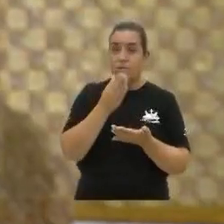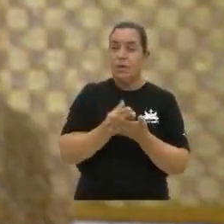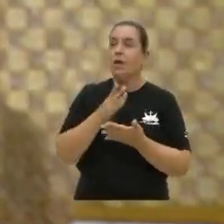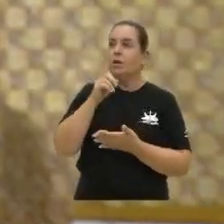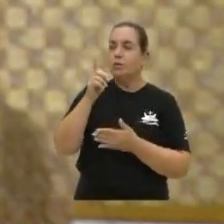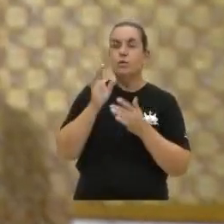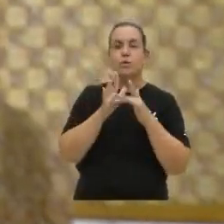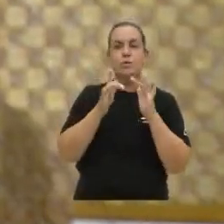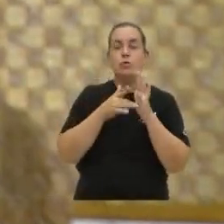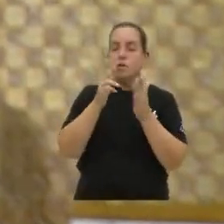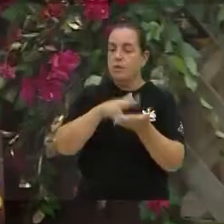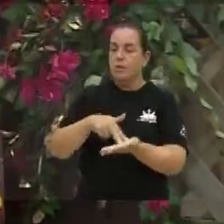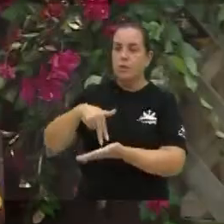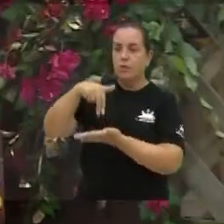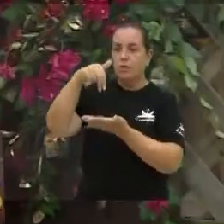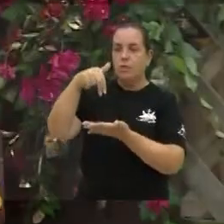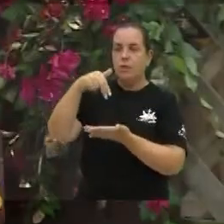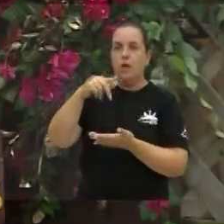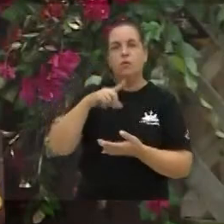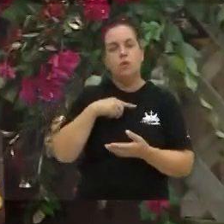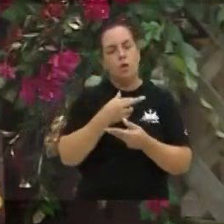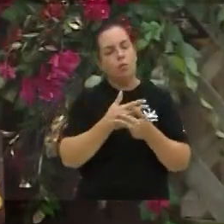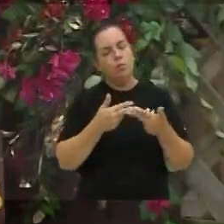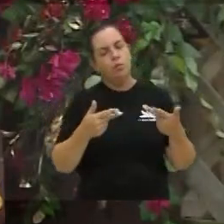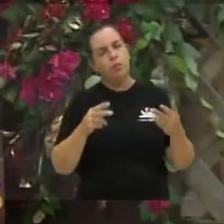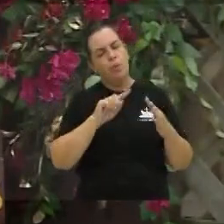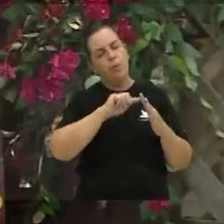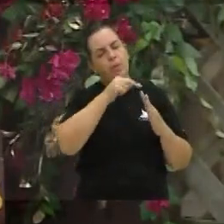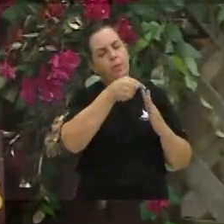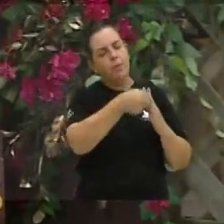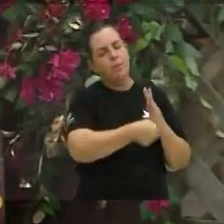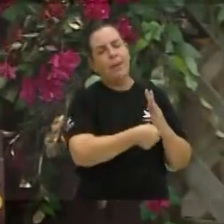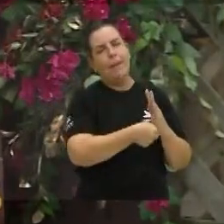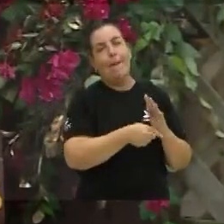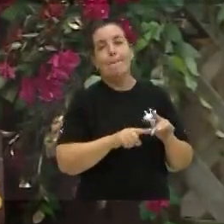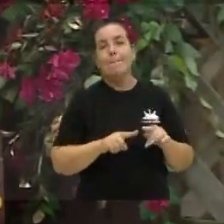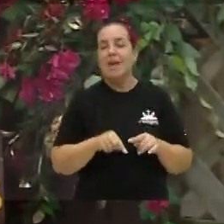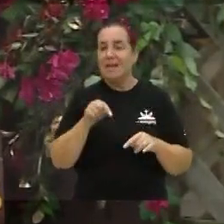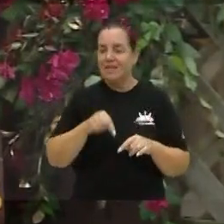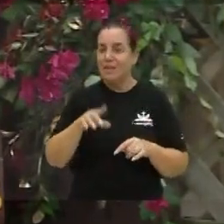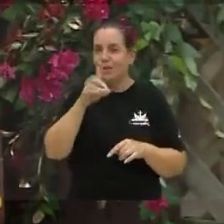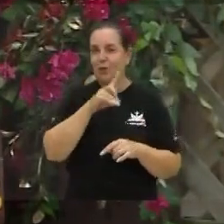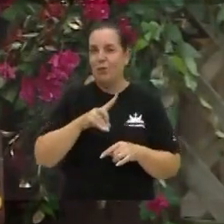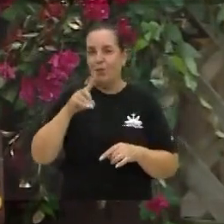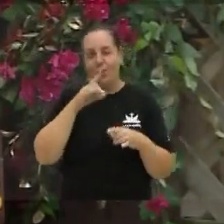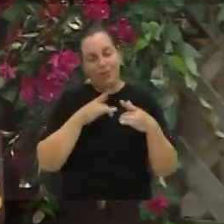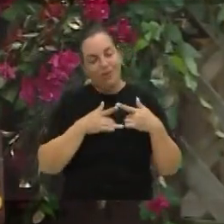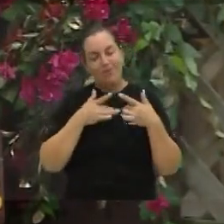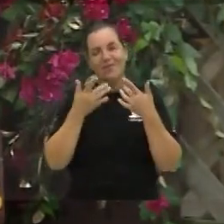ressuscitado. Há muitos elementos, e sendo o Domingo da Misericórdia, pela